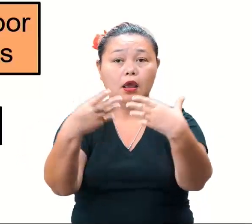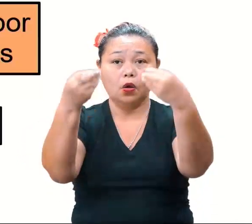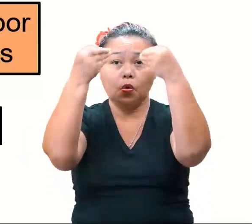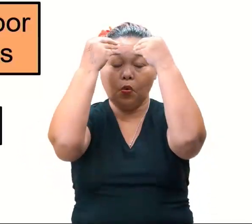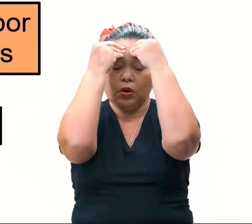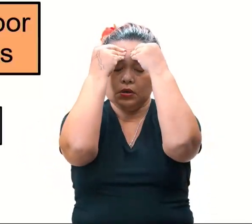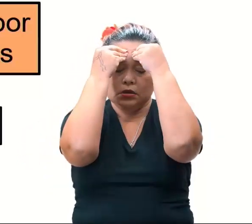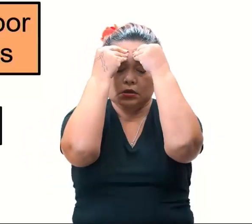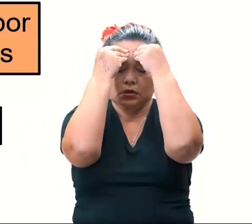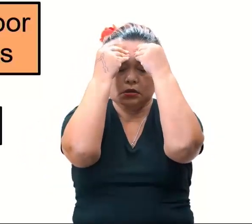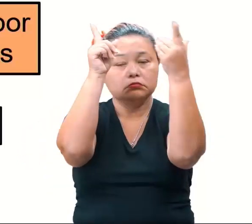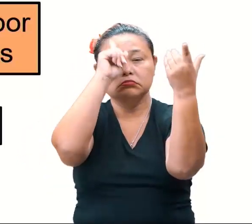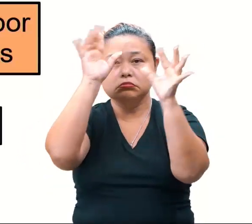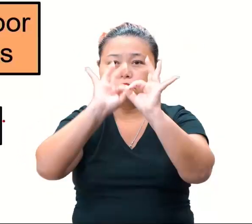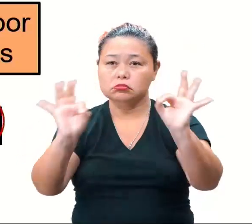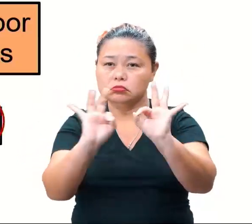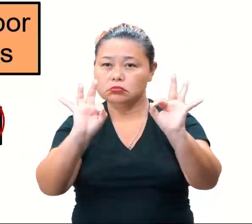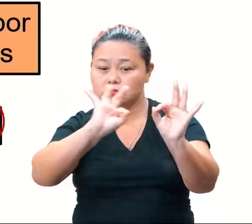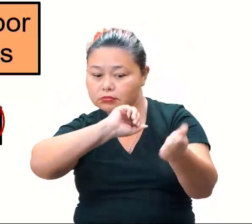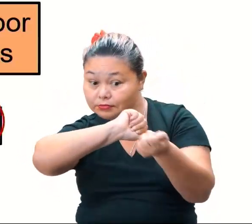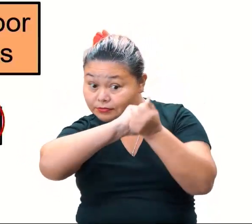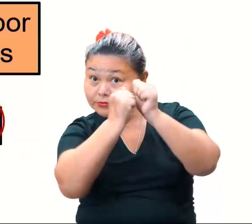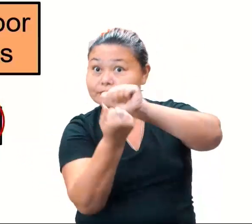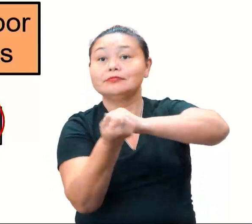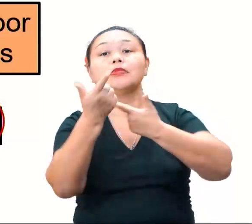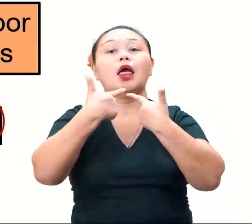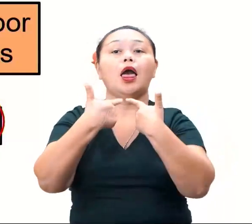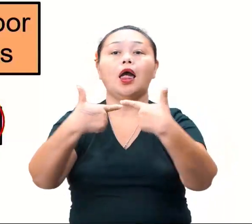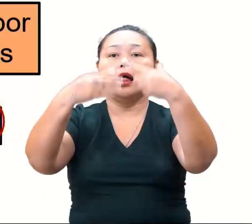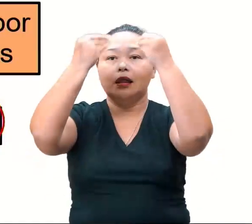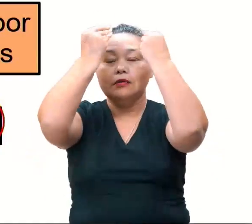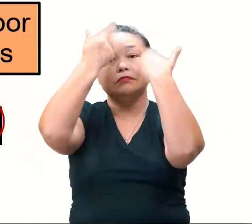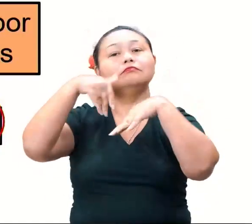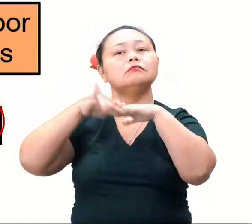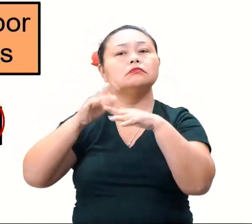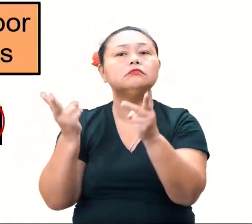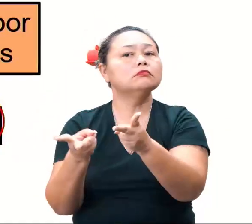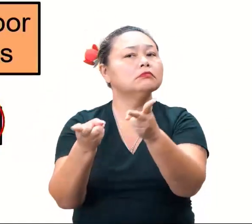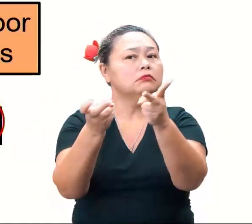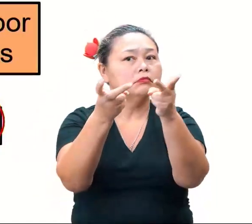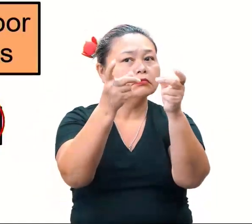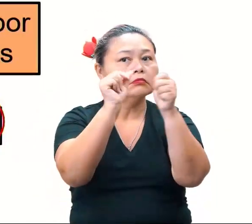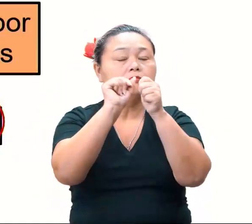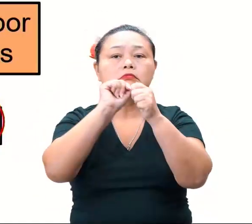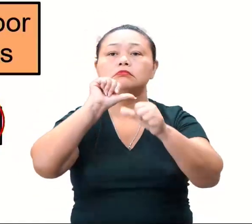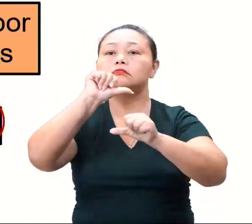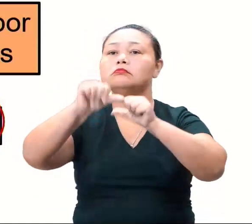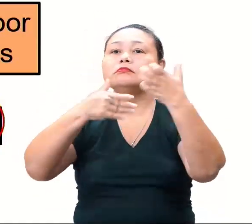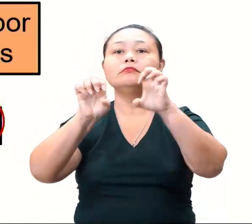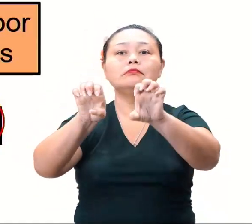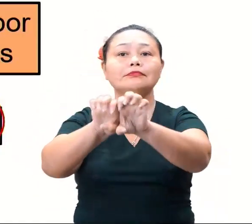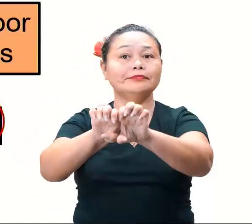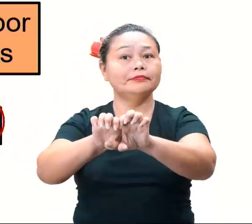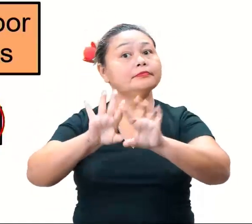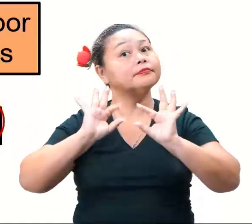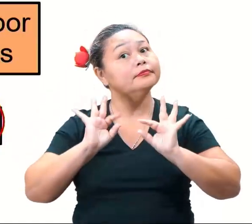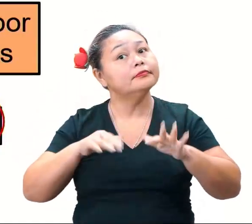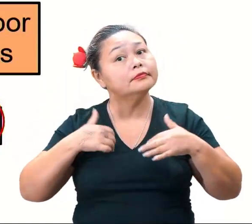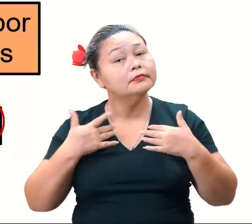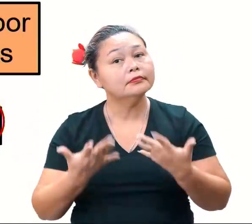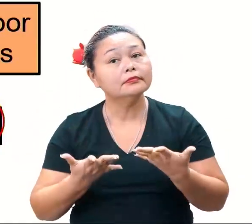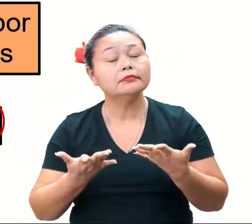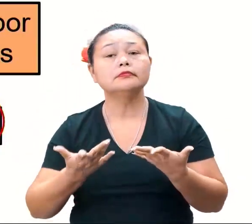do dia a dia em linguagem matemática, a gente passa a perceber que isso vira uma equação. Isso. Ou seja, e